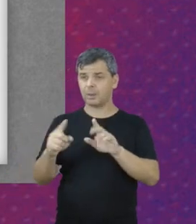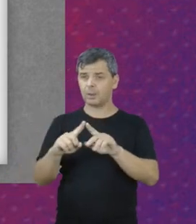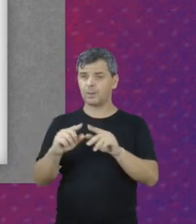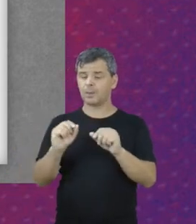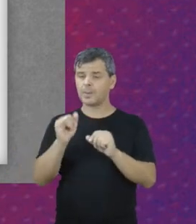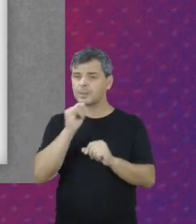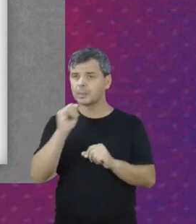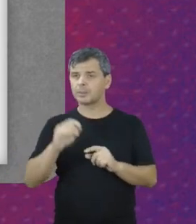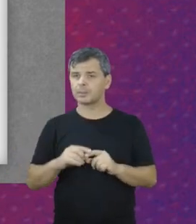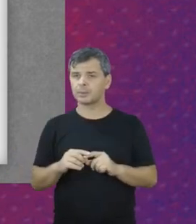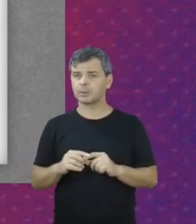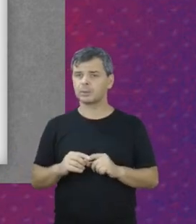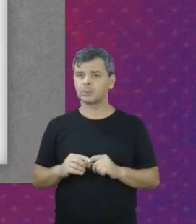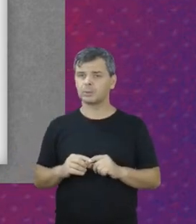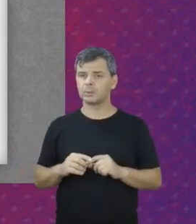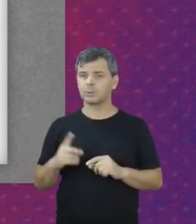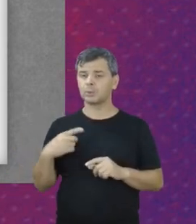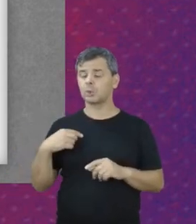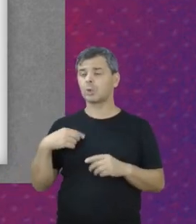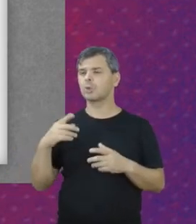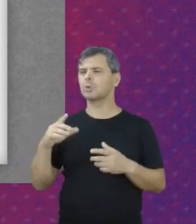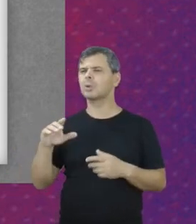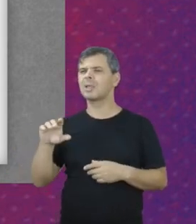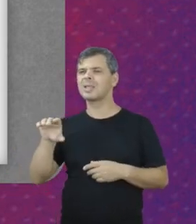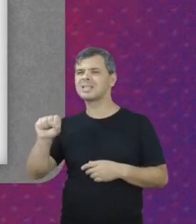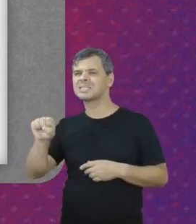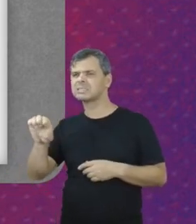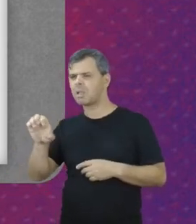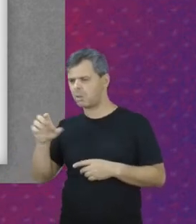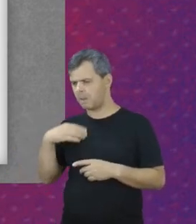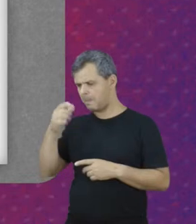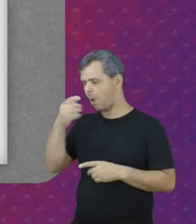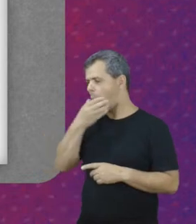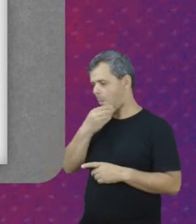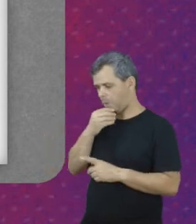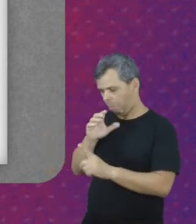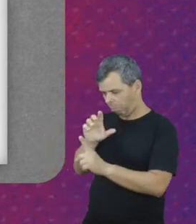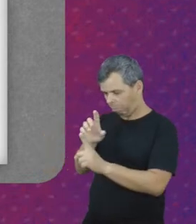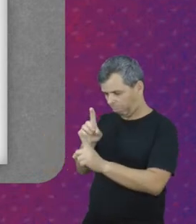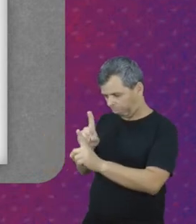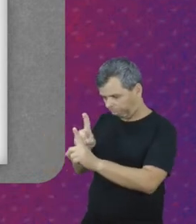por exemplo, a questão do stalking, né? Que é a perseguição por os meios